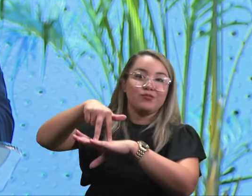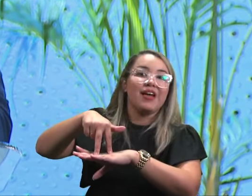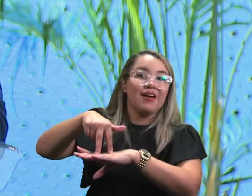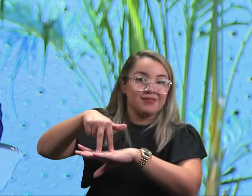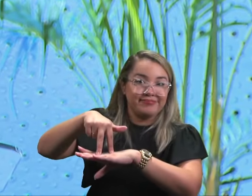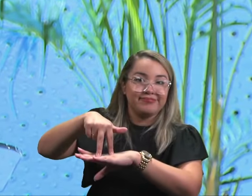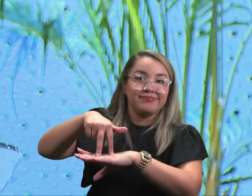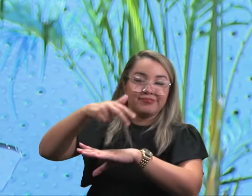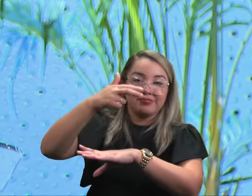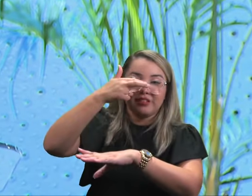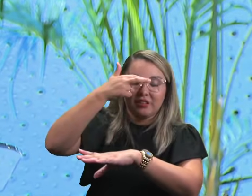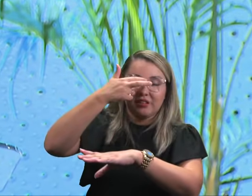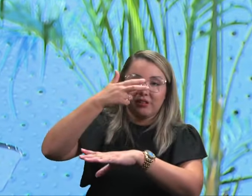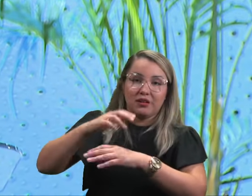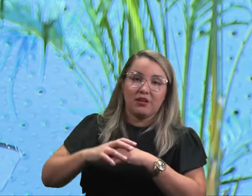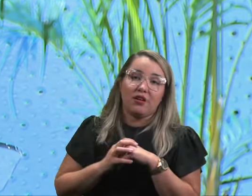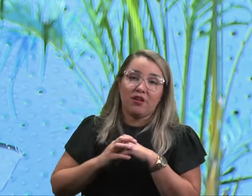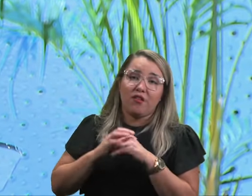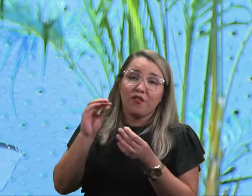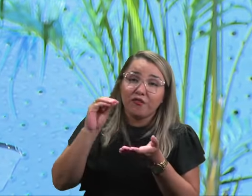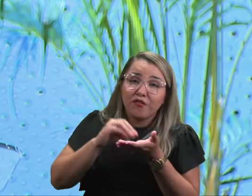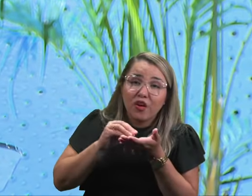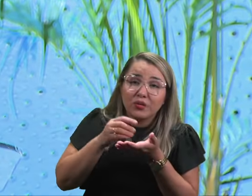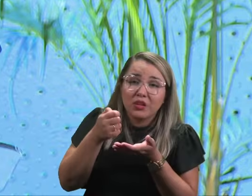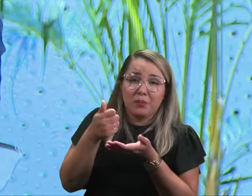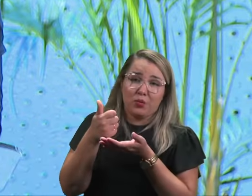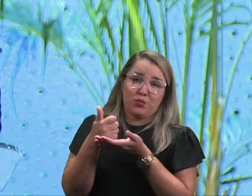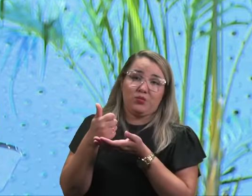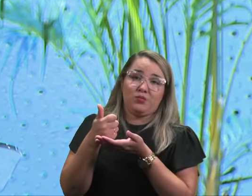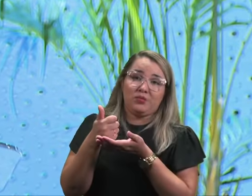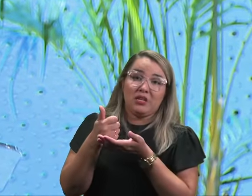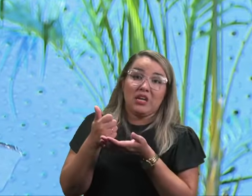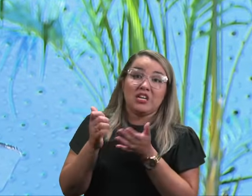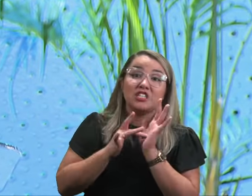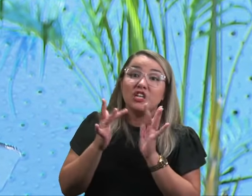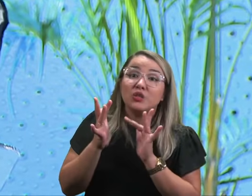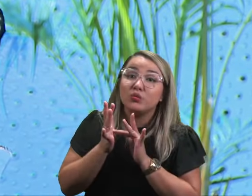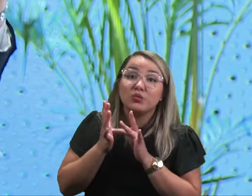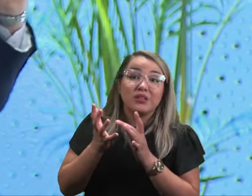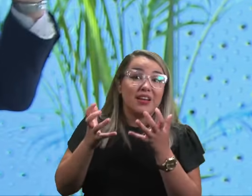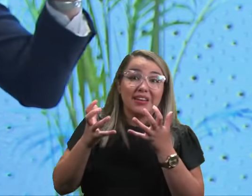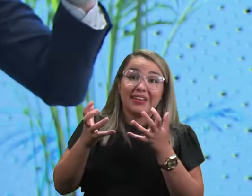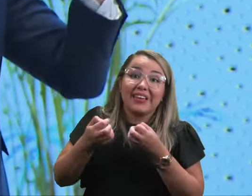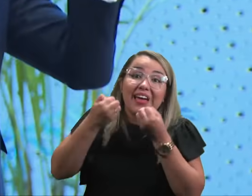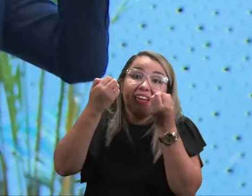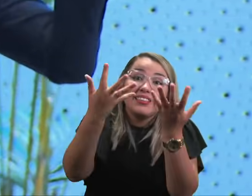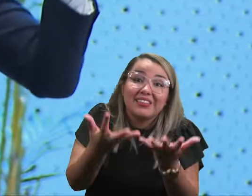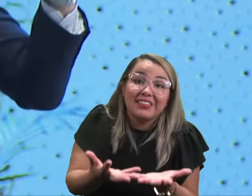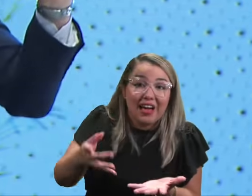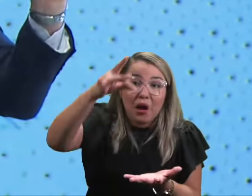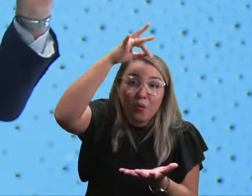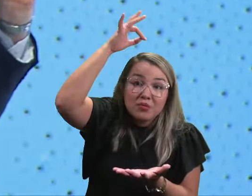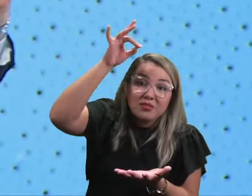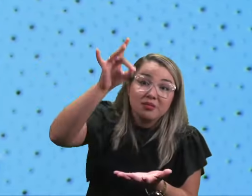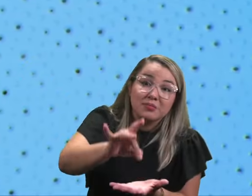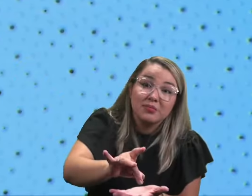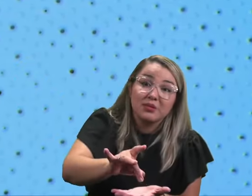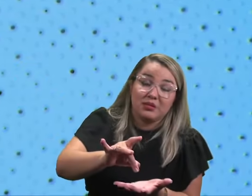Ele está desejoso de derramar sobre nós o seu Espírito, mais do que a gente possa